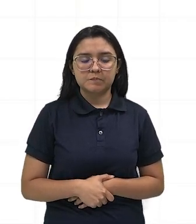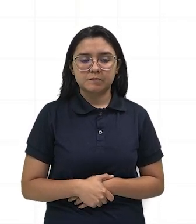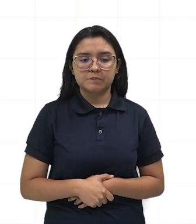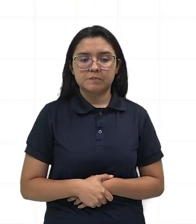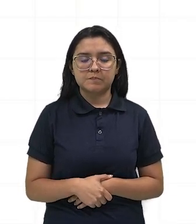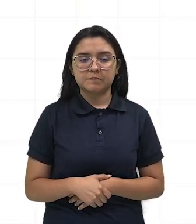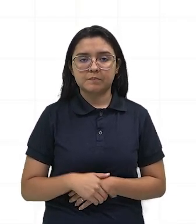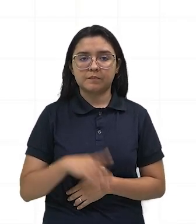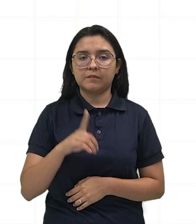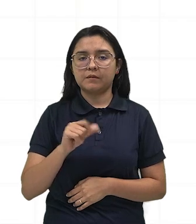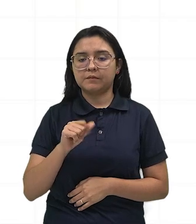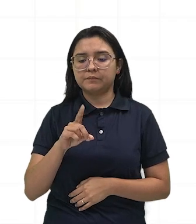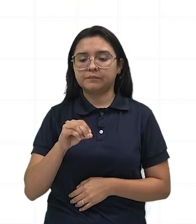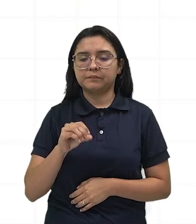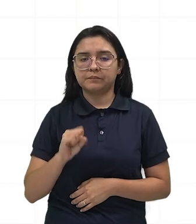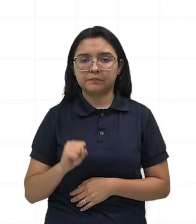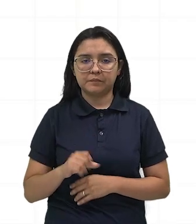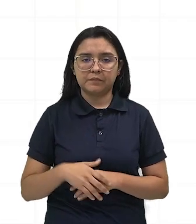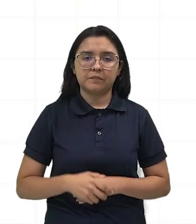Aluno A.